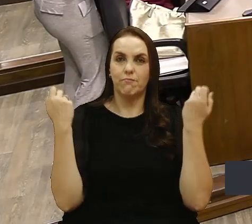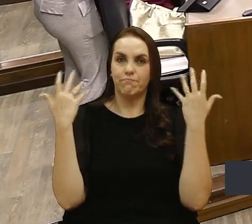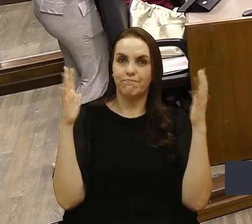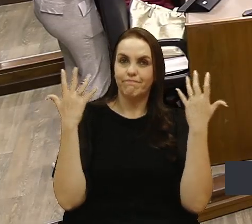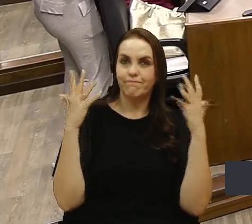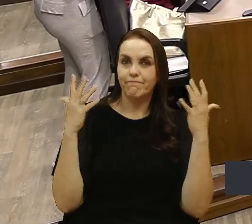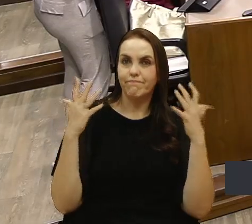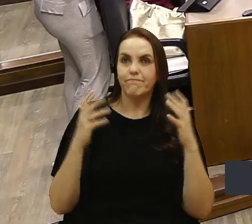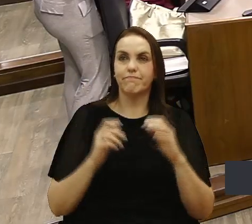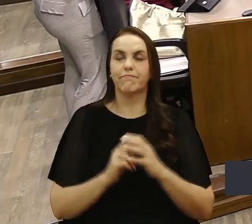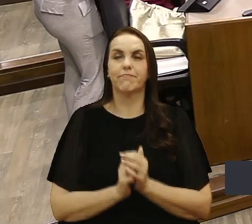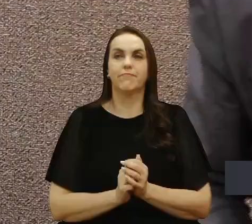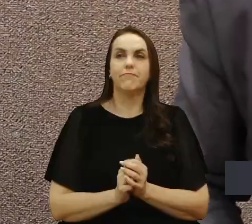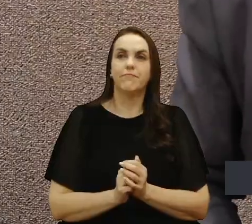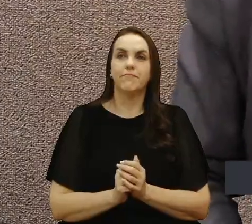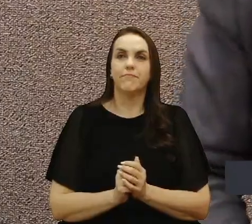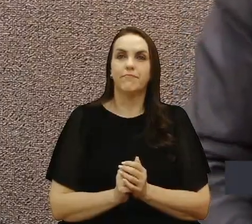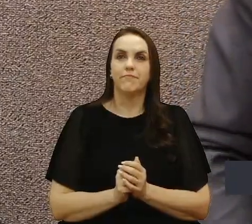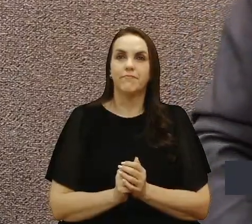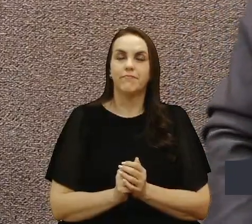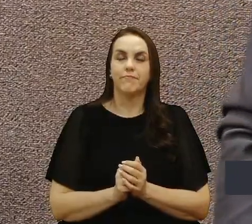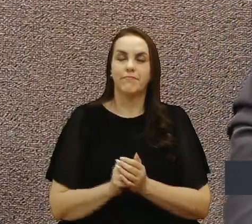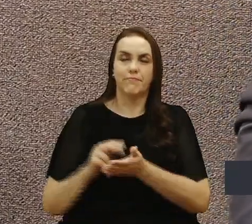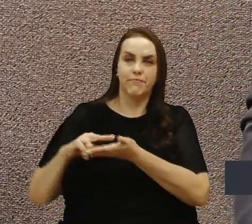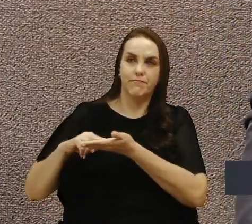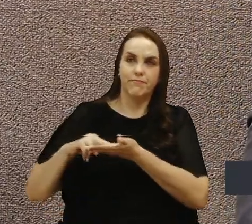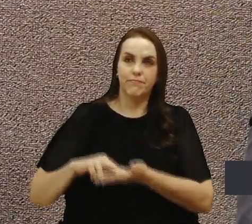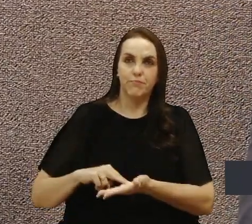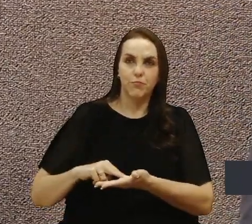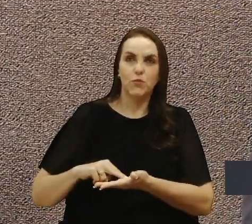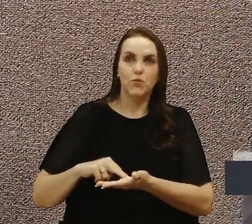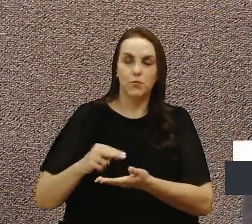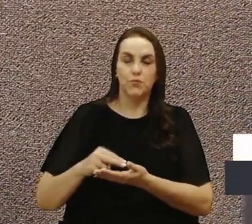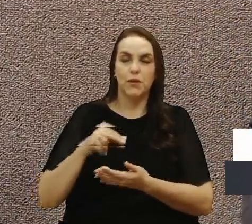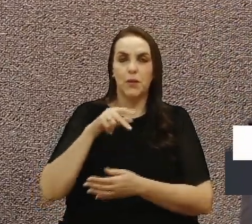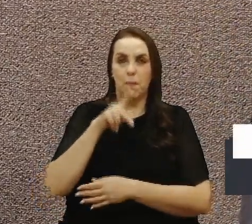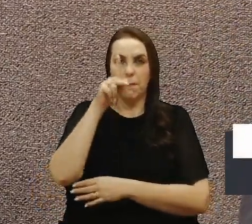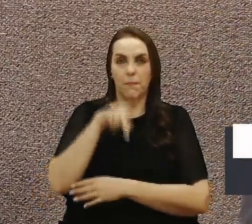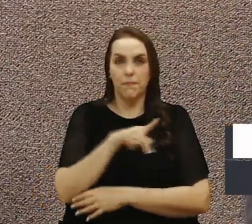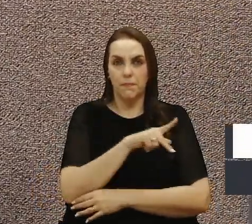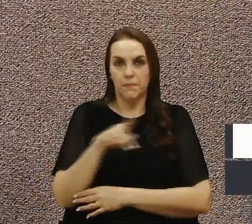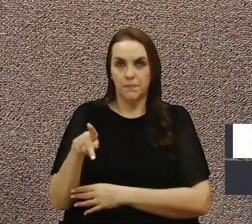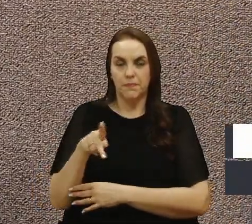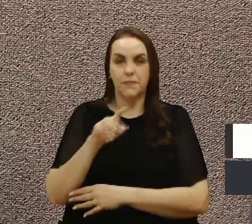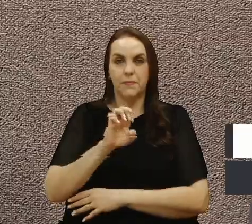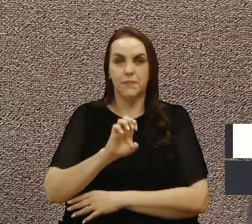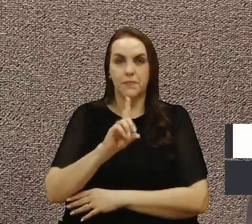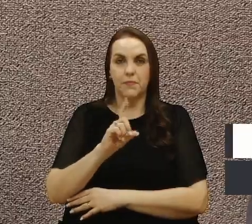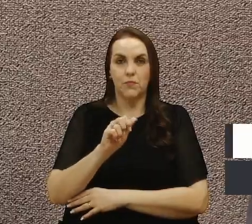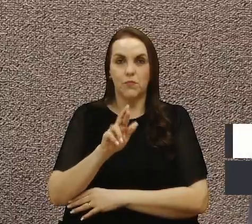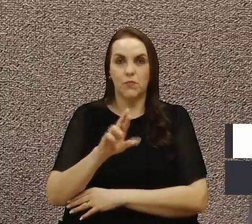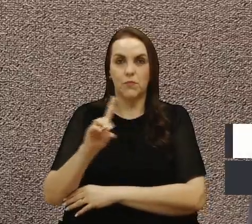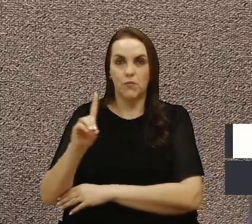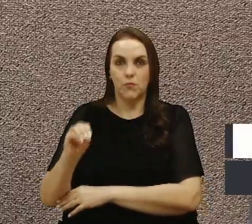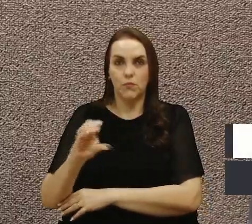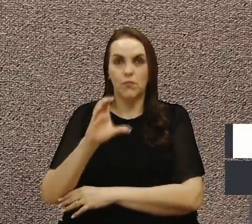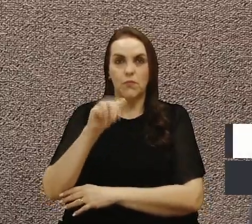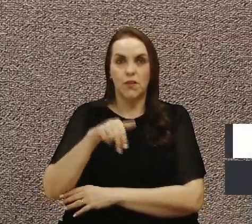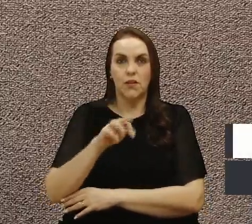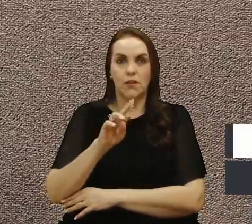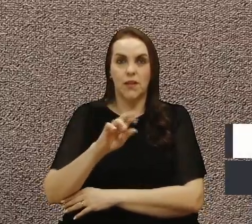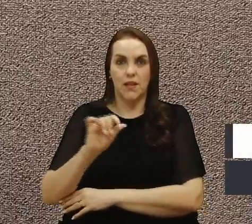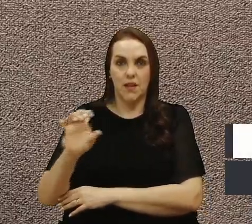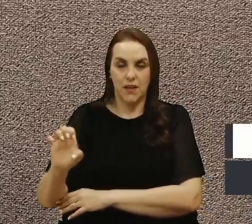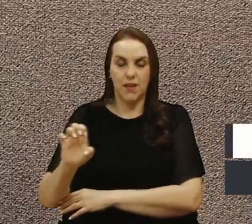quero parabenizar a posse do nosso pároco Eduardo Cantelli na paróquia Santa